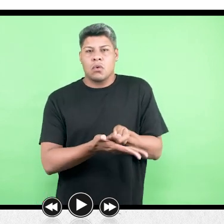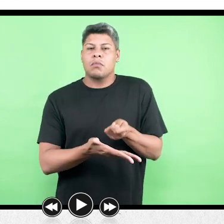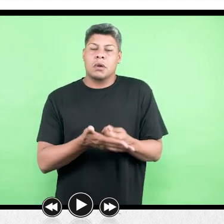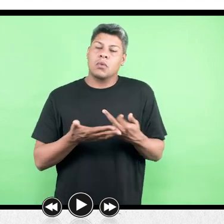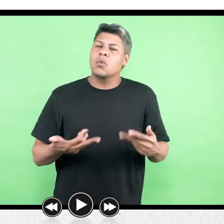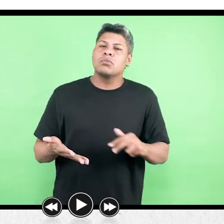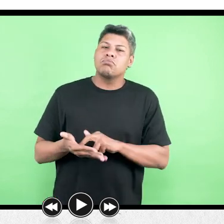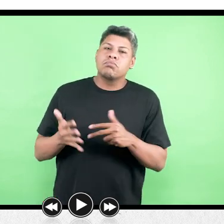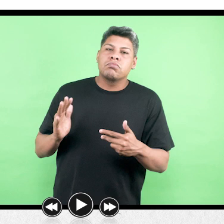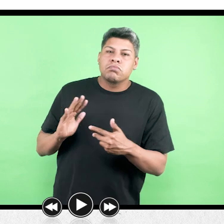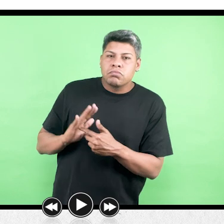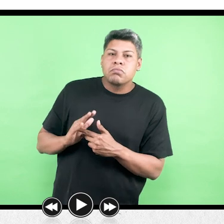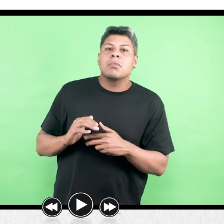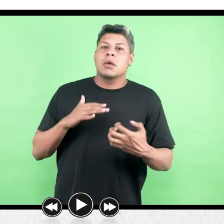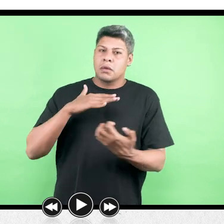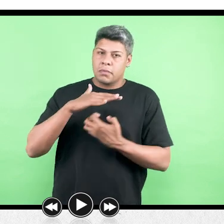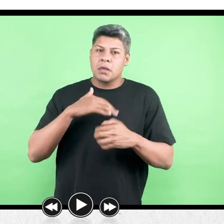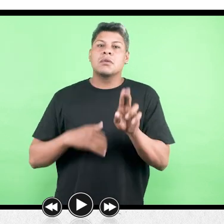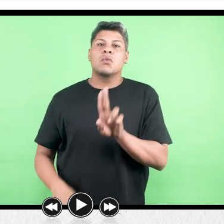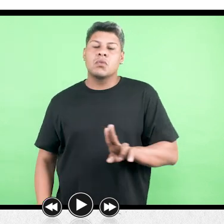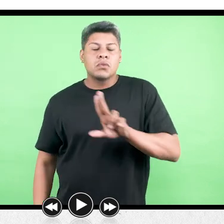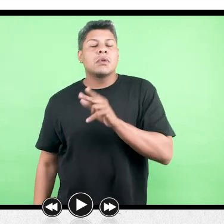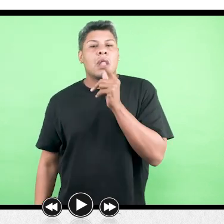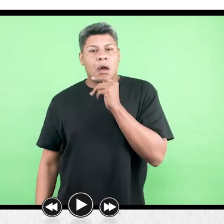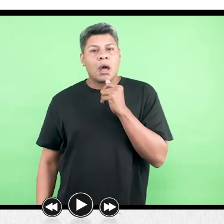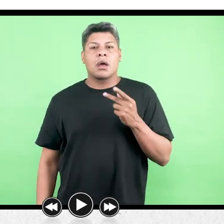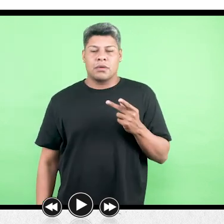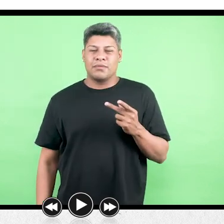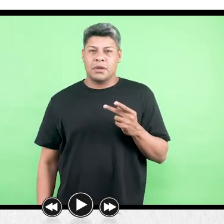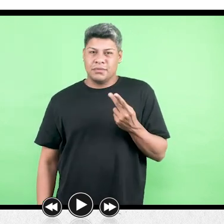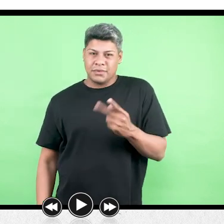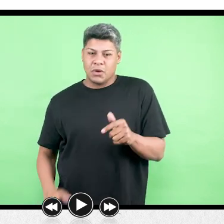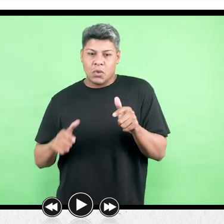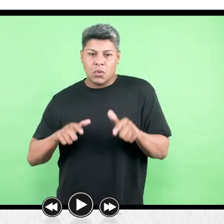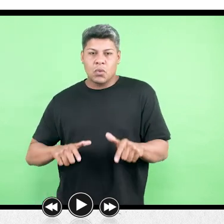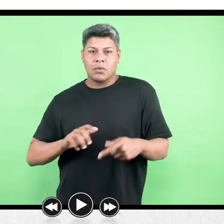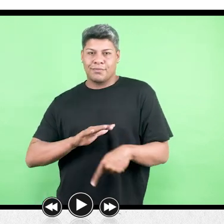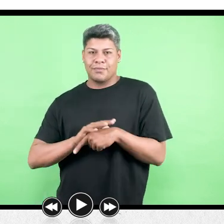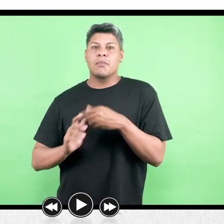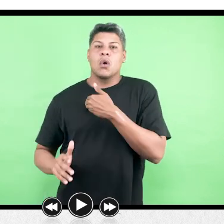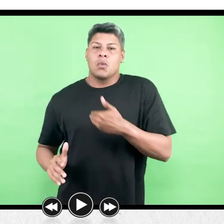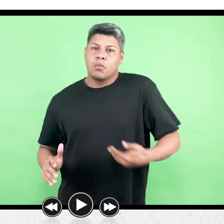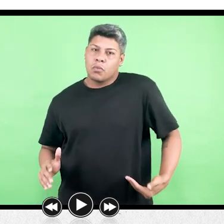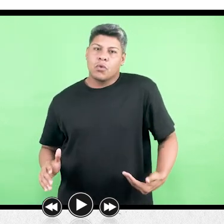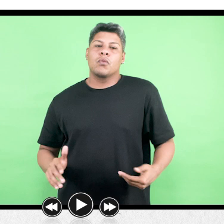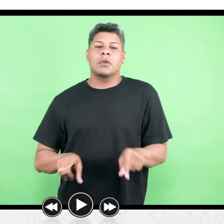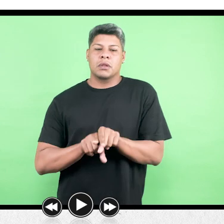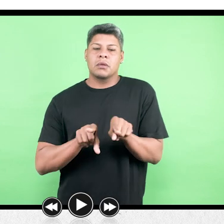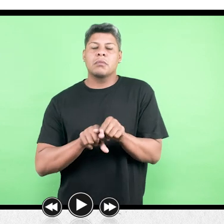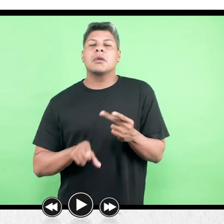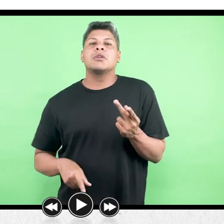Ou seja, a empresa de saneamento utiliza a água na sua captação para o abastecimento público e na